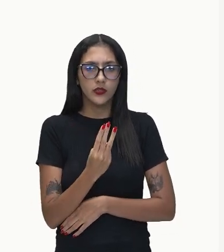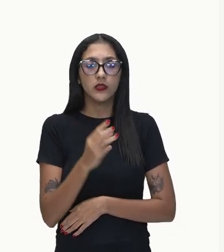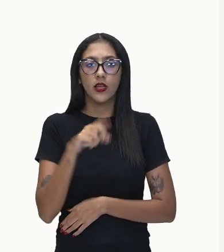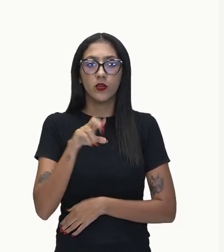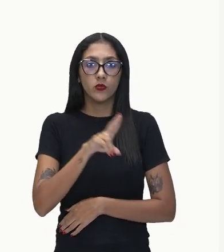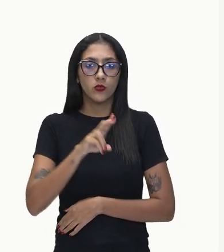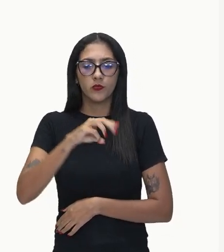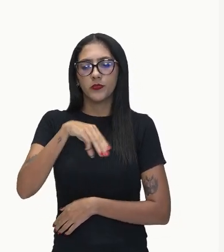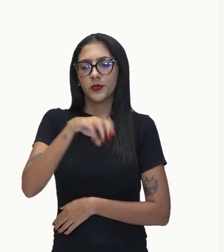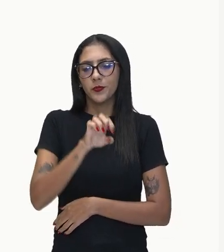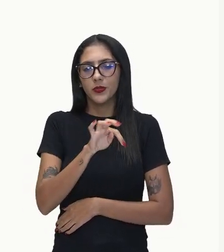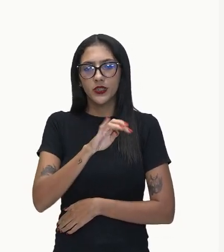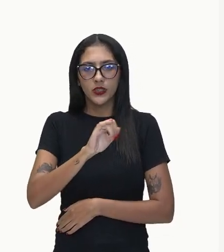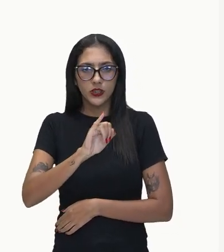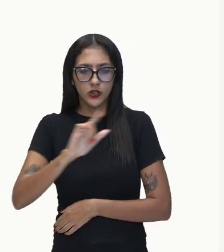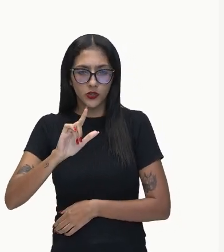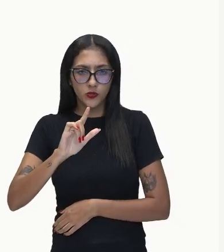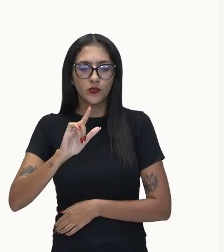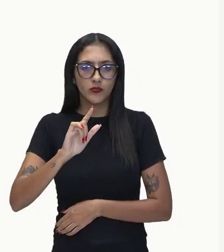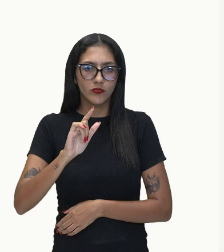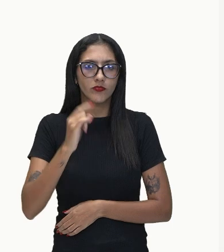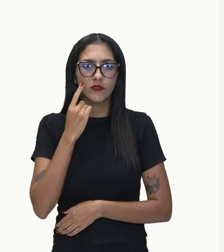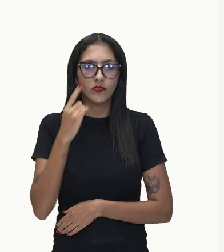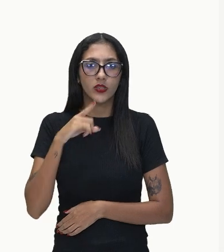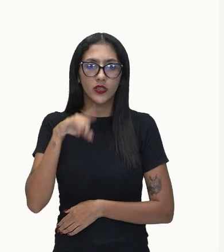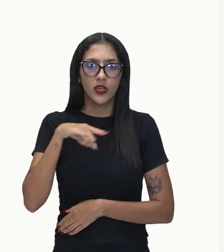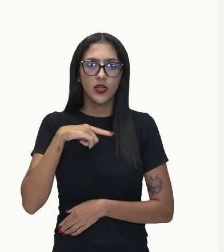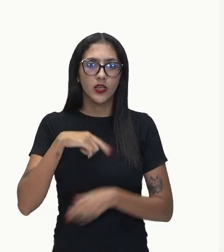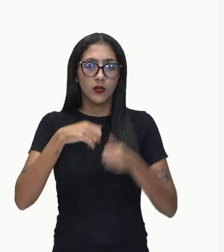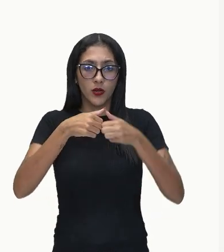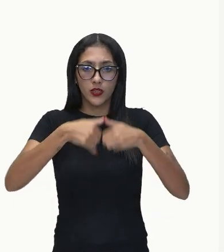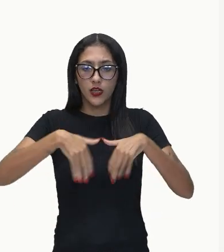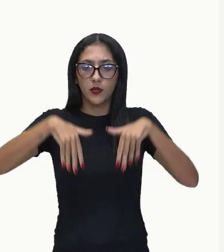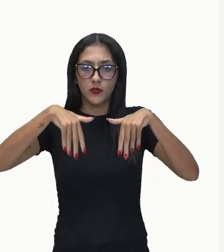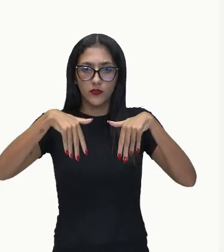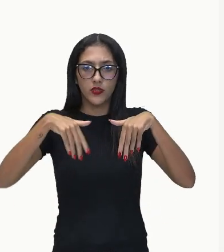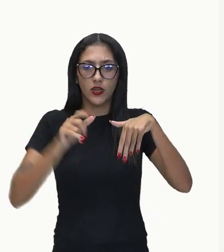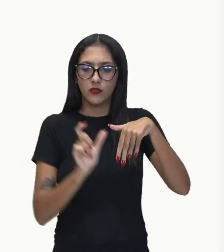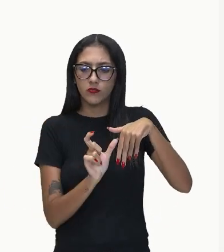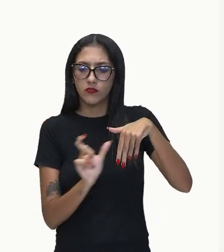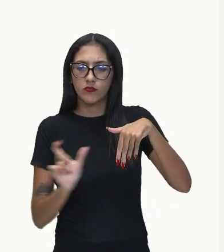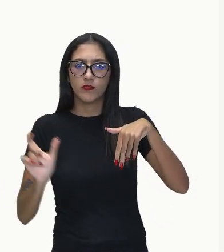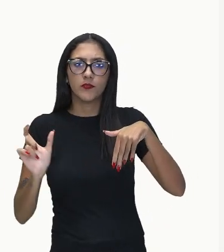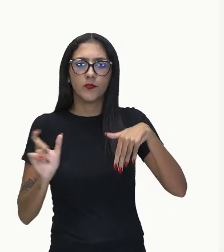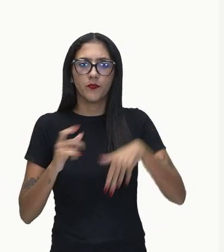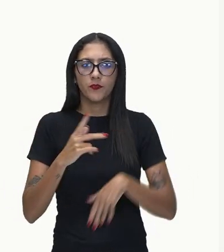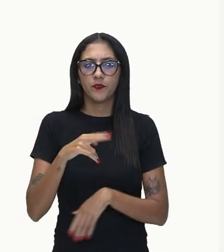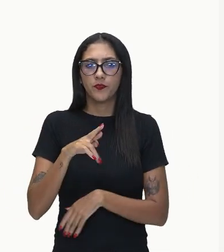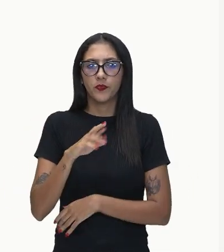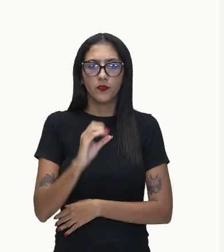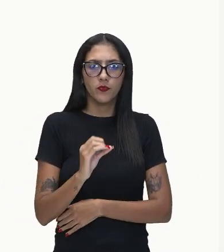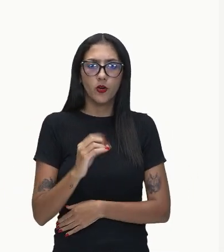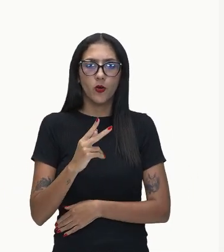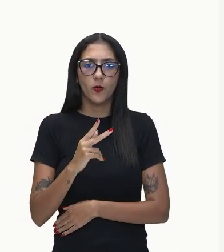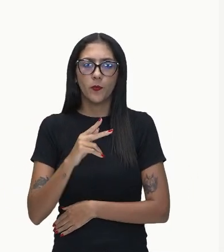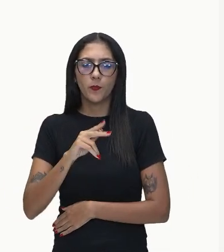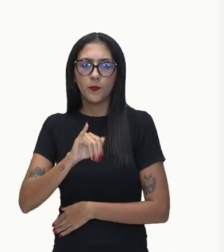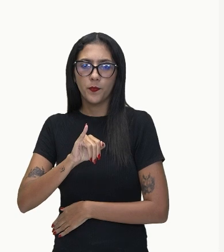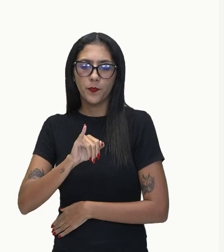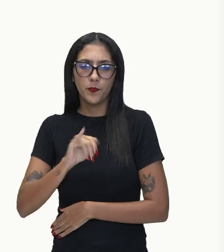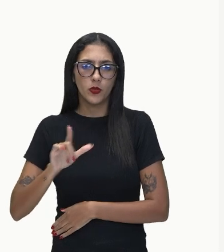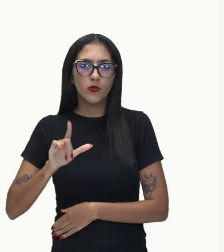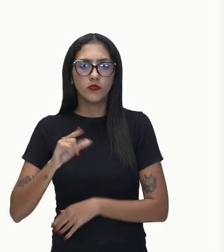metil. Radical metil. E esse aqui, ó, é o propil, porque tem 3